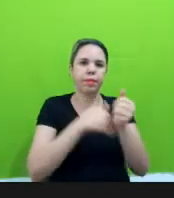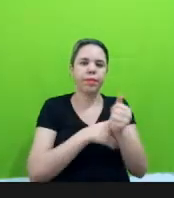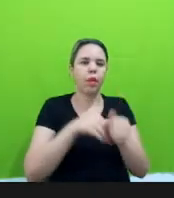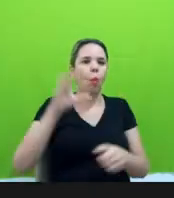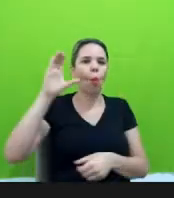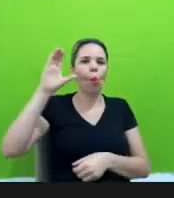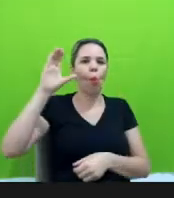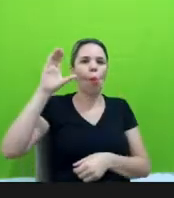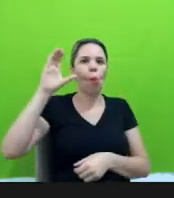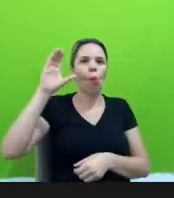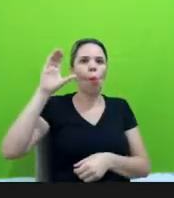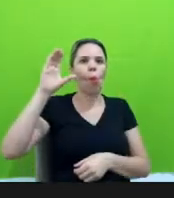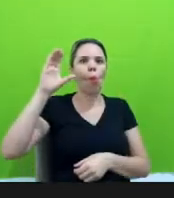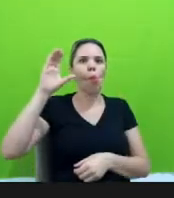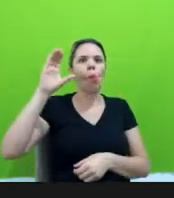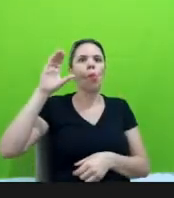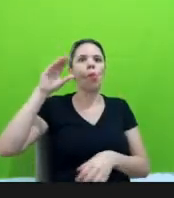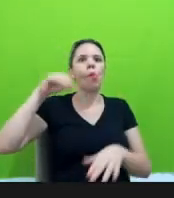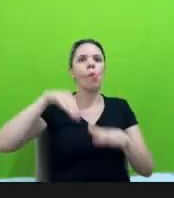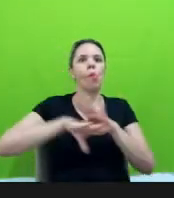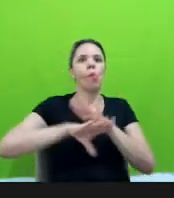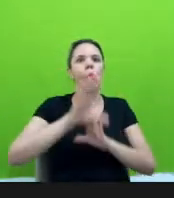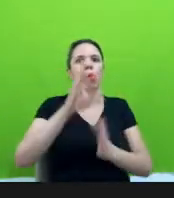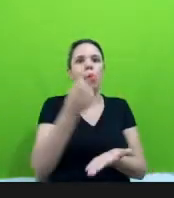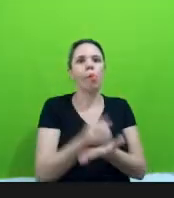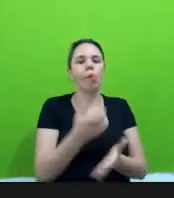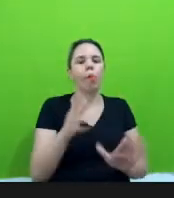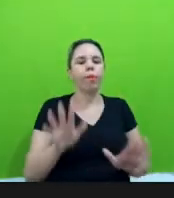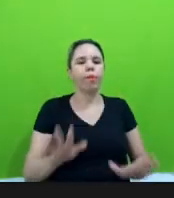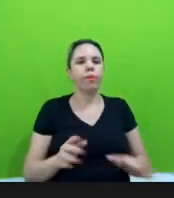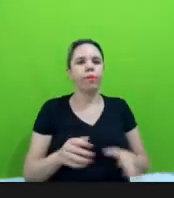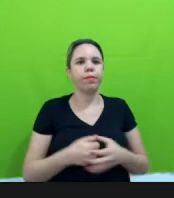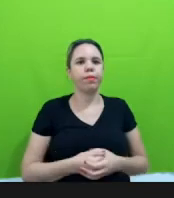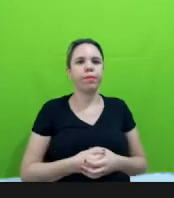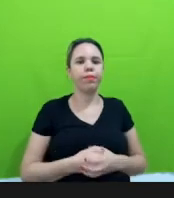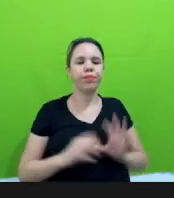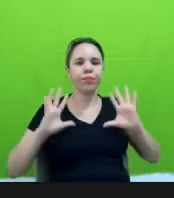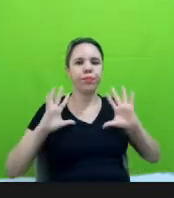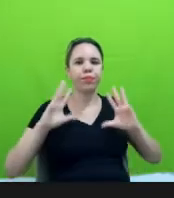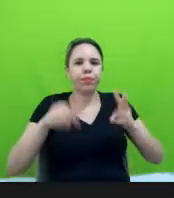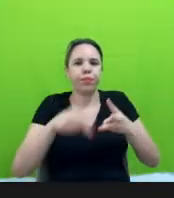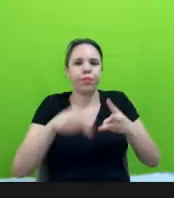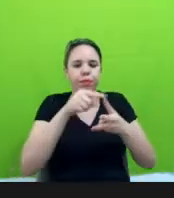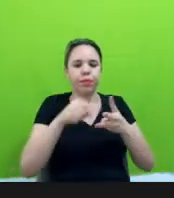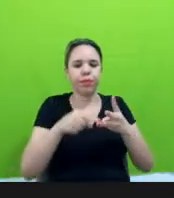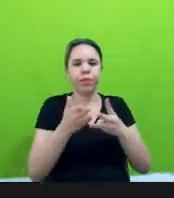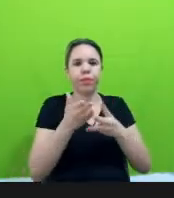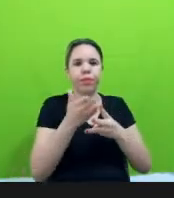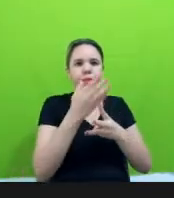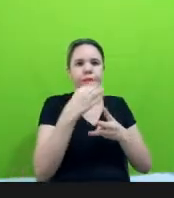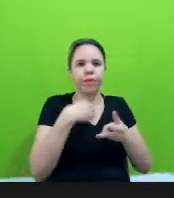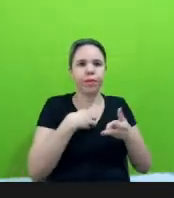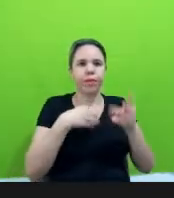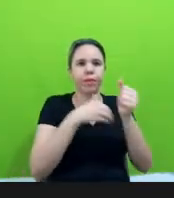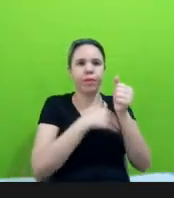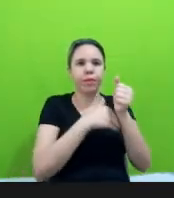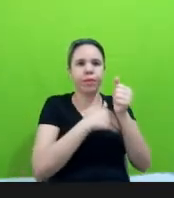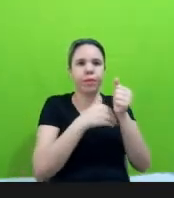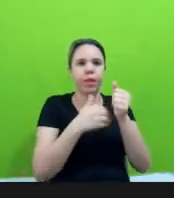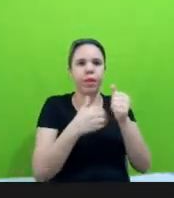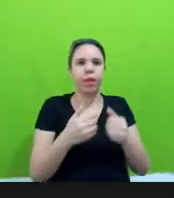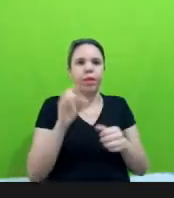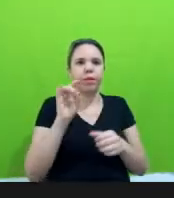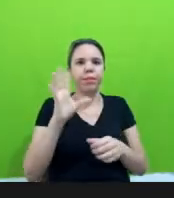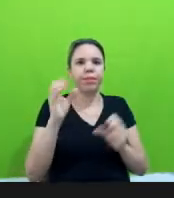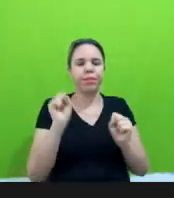ultra secreta, né? Todas essas informações, esse tipo de sigilo, ele só pode